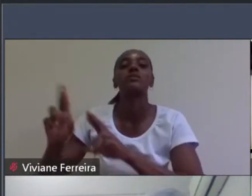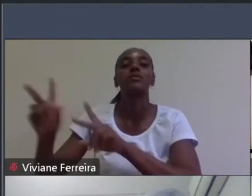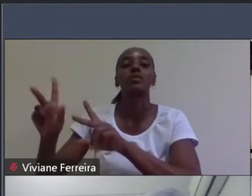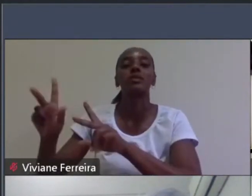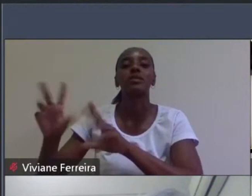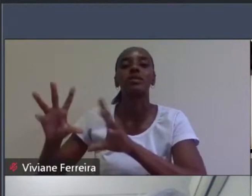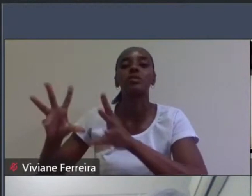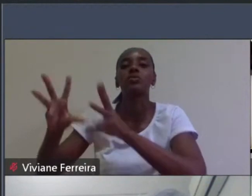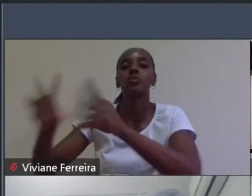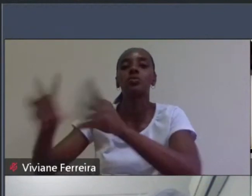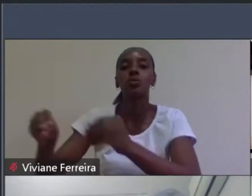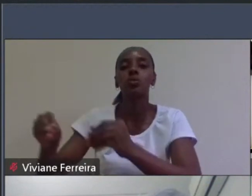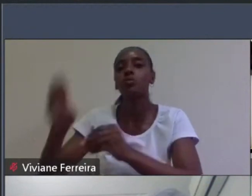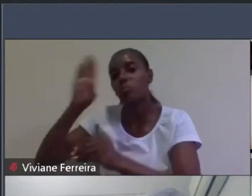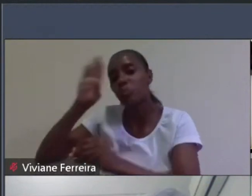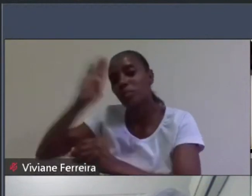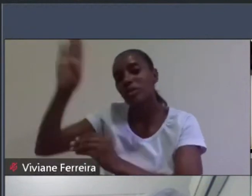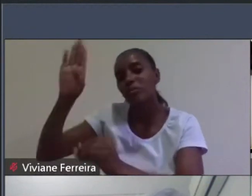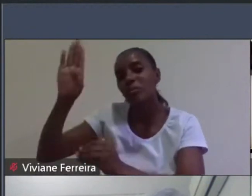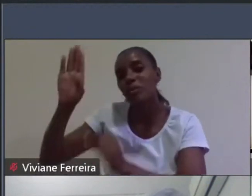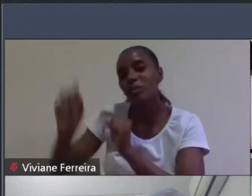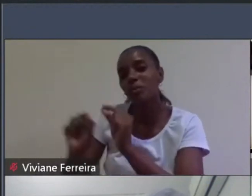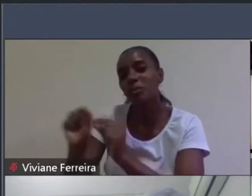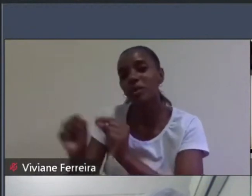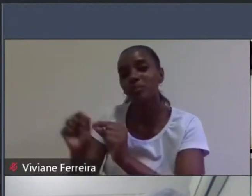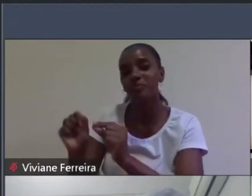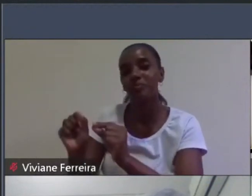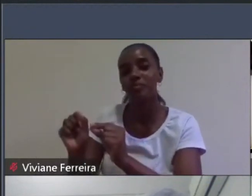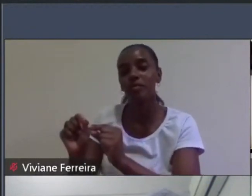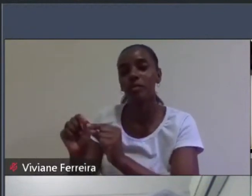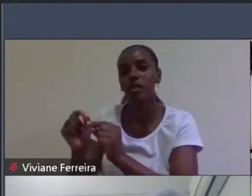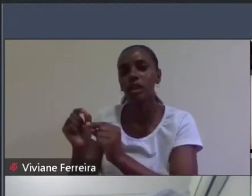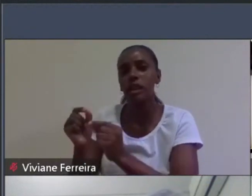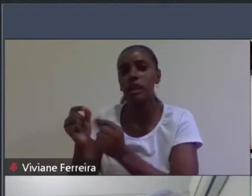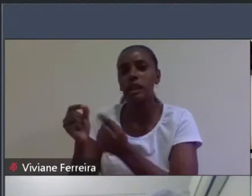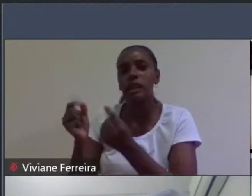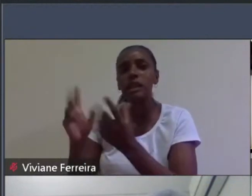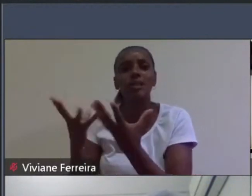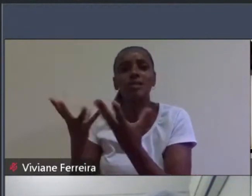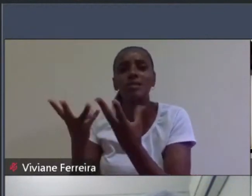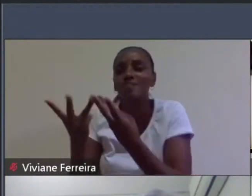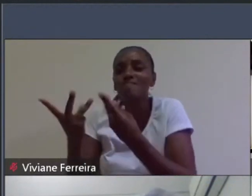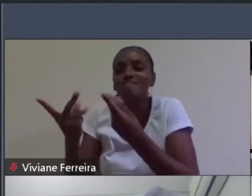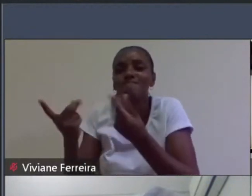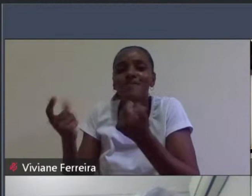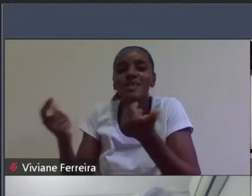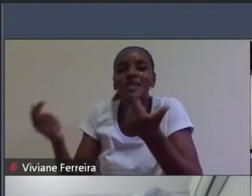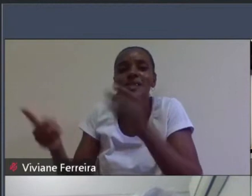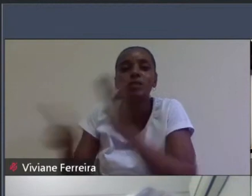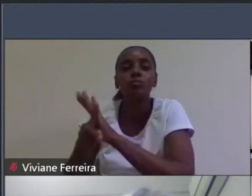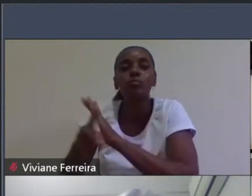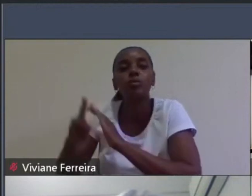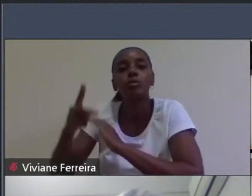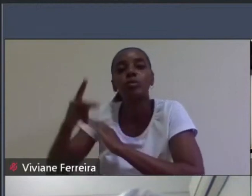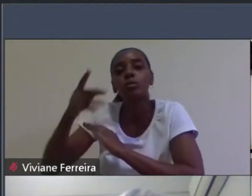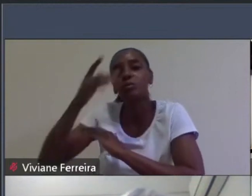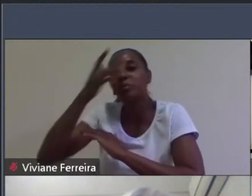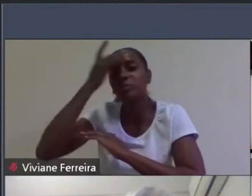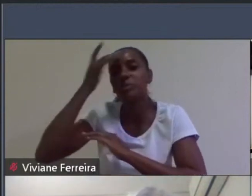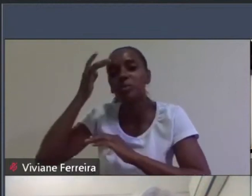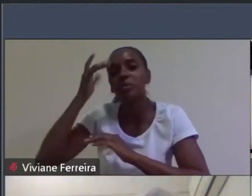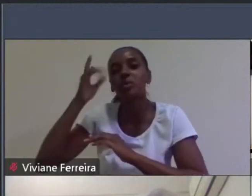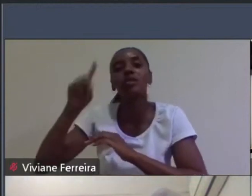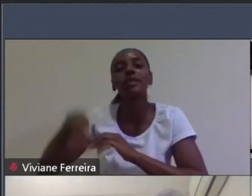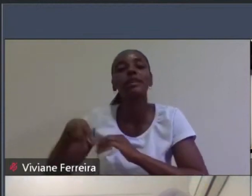e, principalmente, para a riqueza que é o ser humano. Porque, independente das